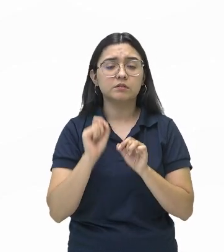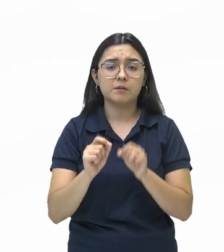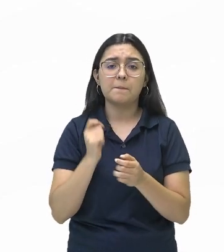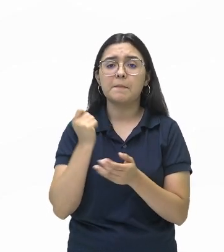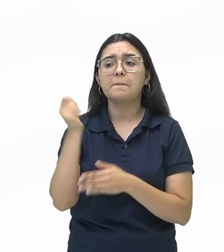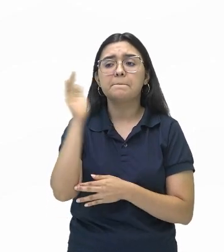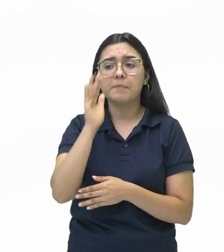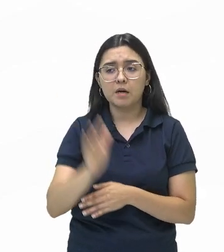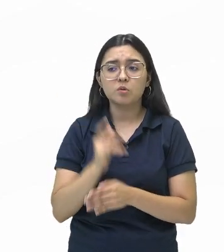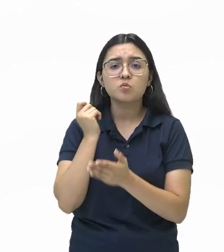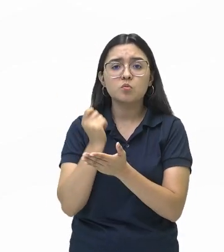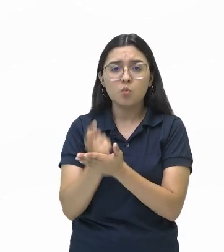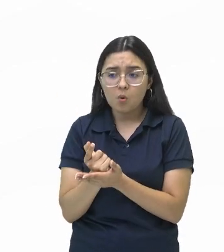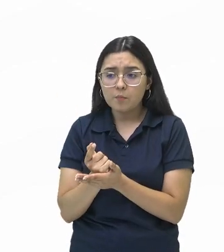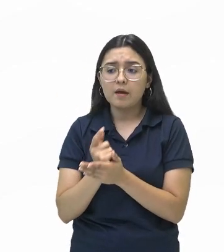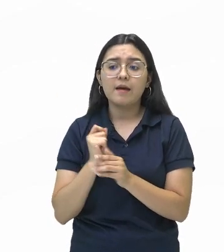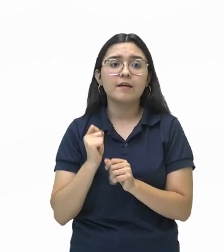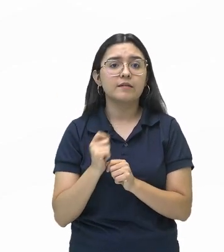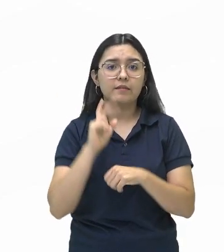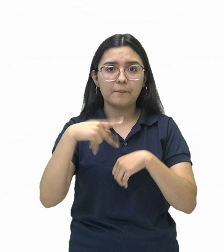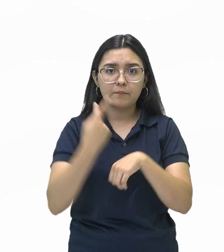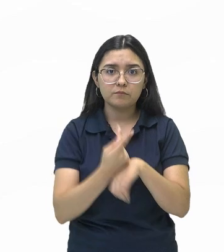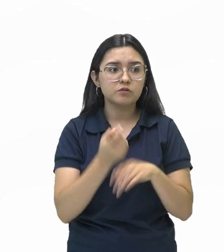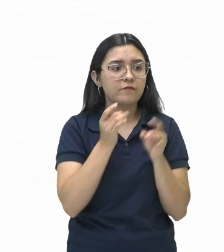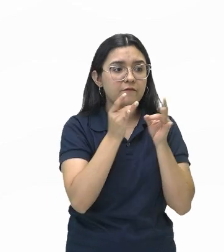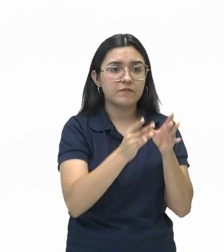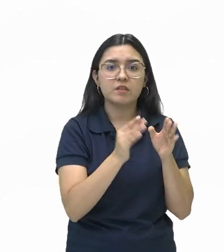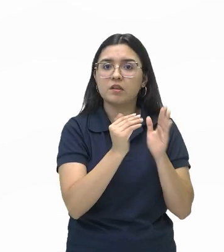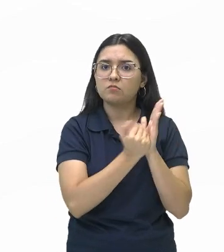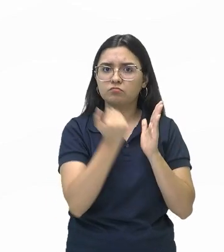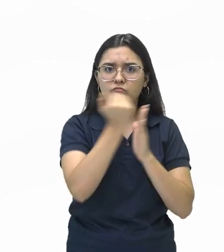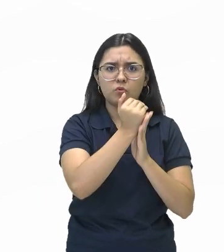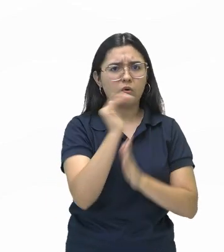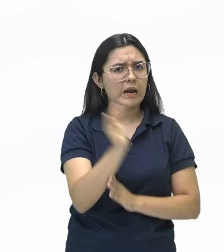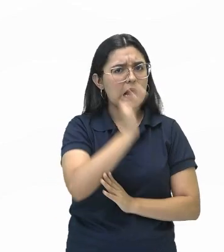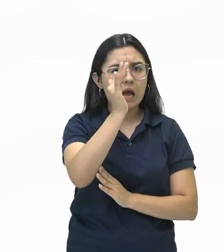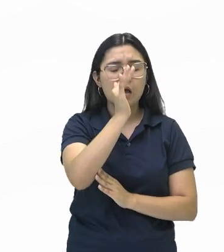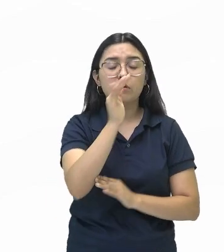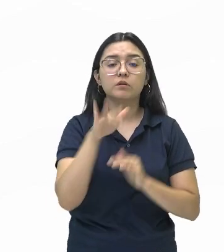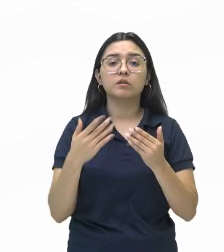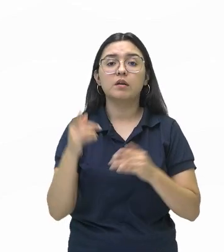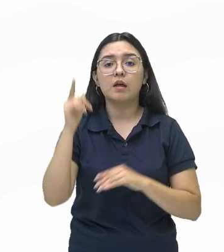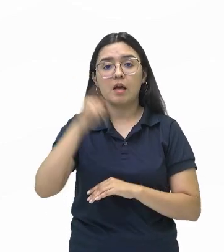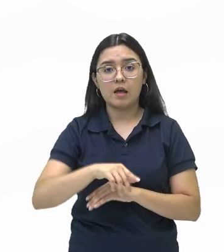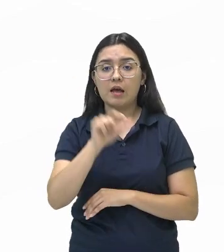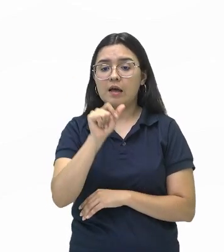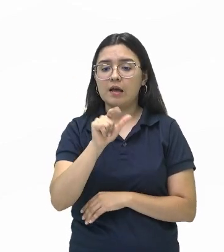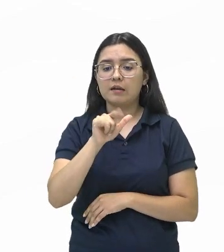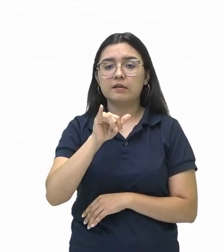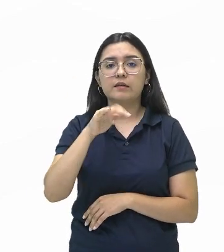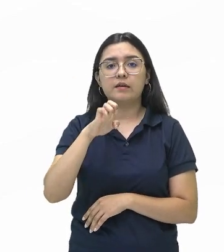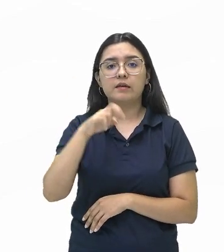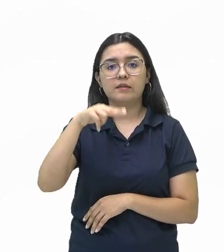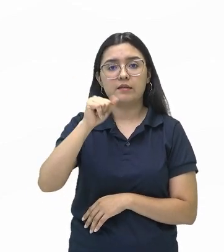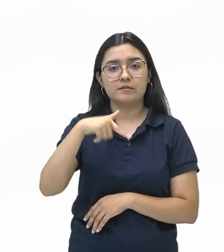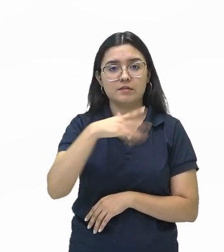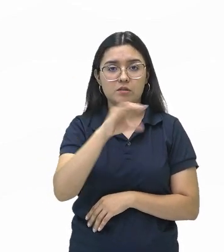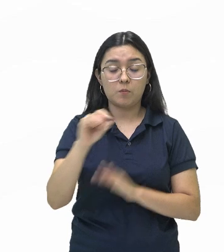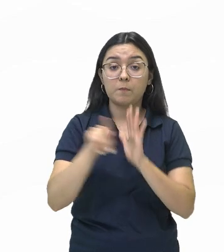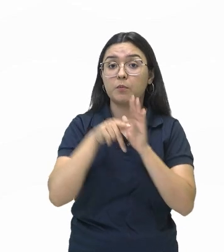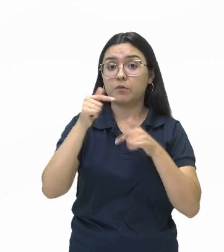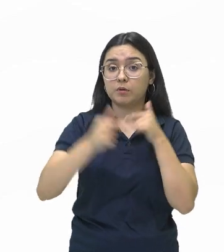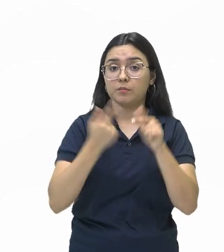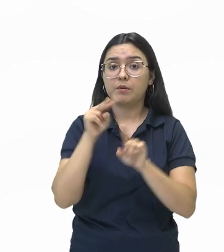compra, melhor para que ele possa revender num preço muito alto lá na frente. Isso chama-se alienação do trabalho.